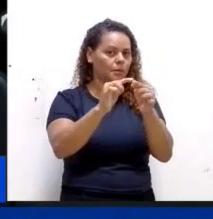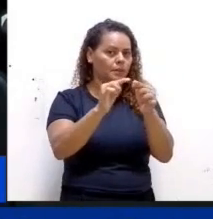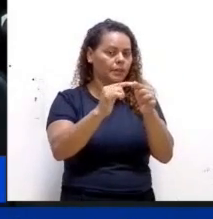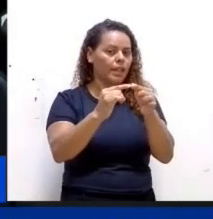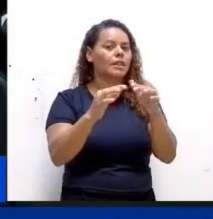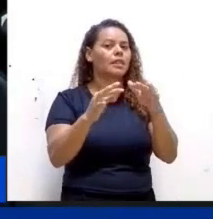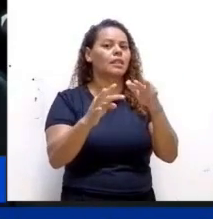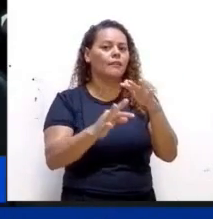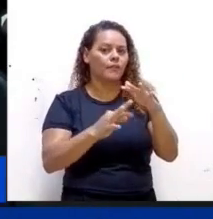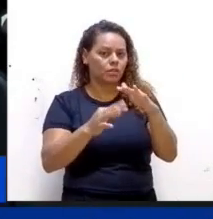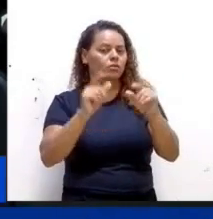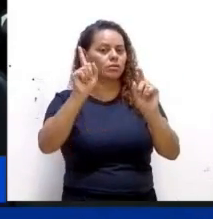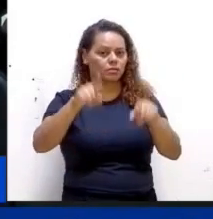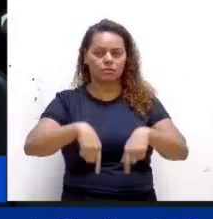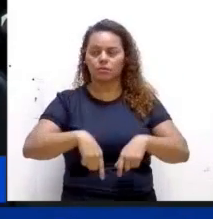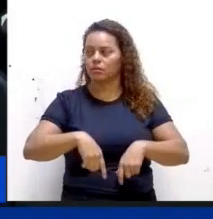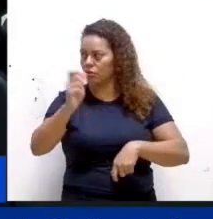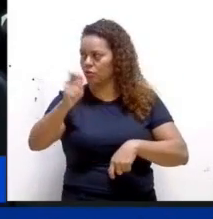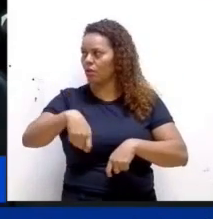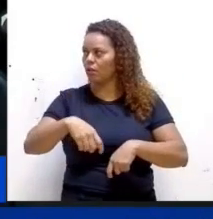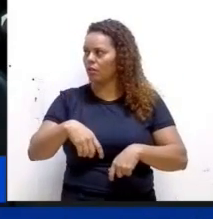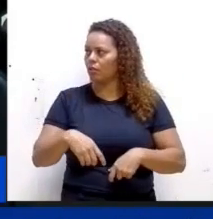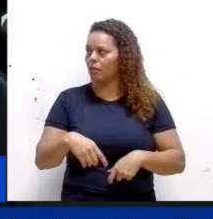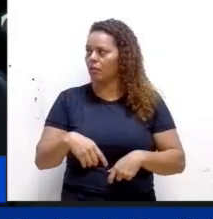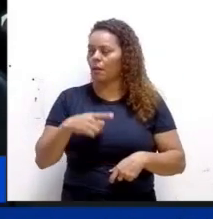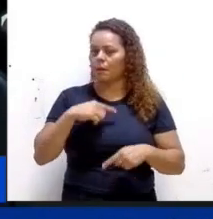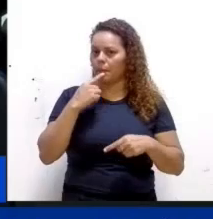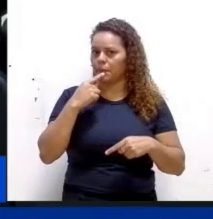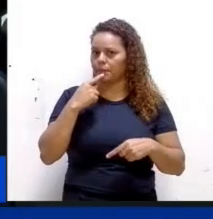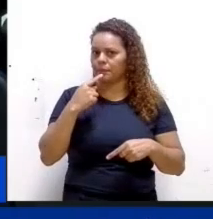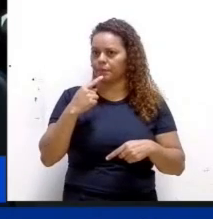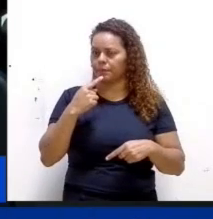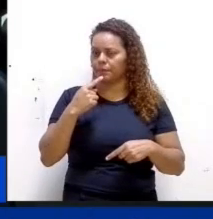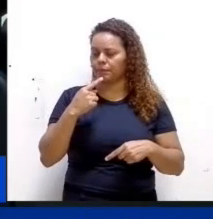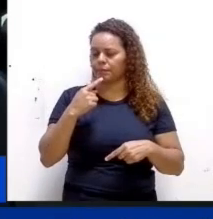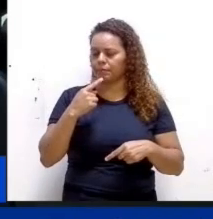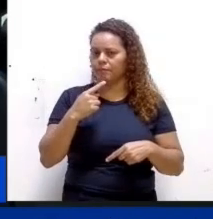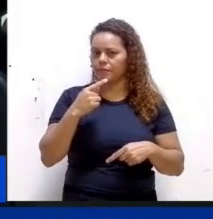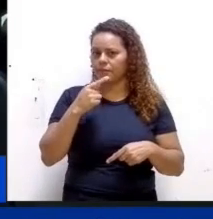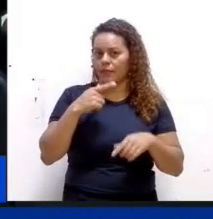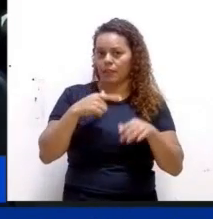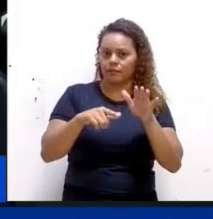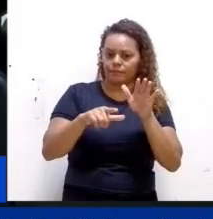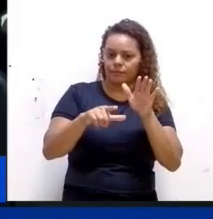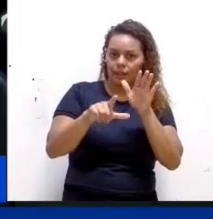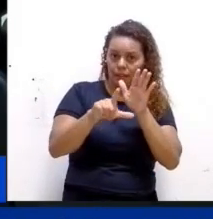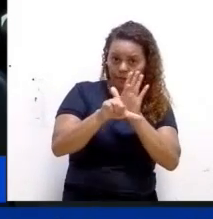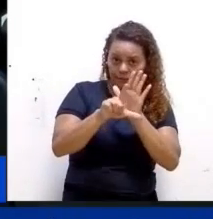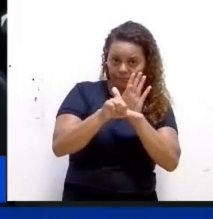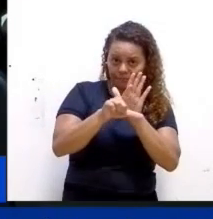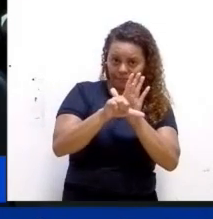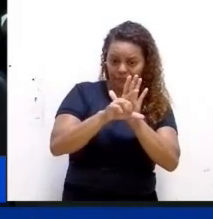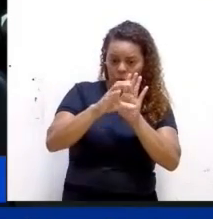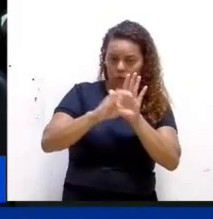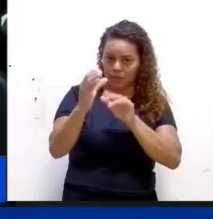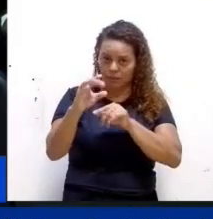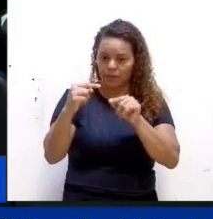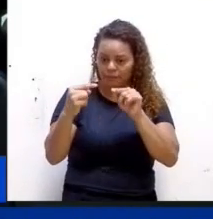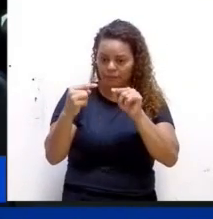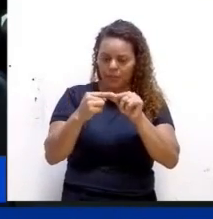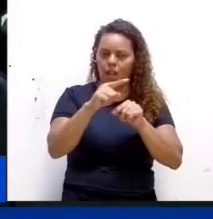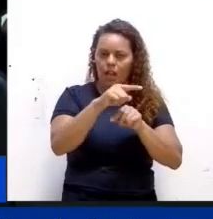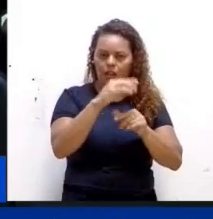casado, percorrer um caminho que a legislação, o Código Civil, determina. Fulano, eu quero